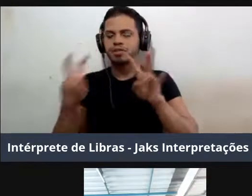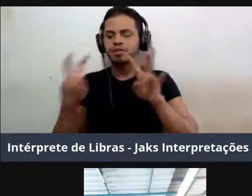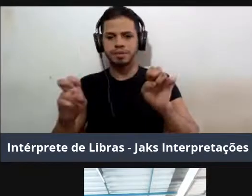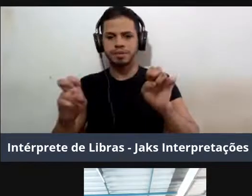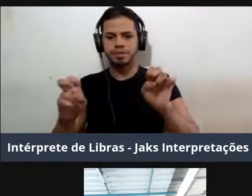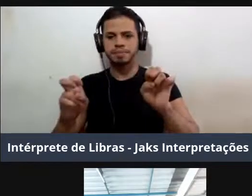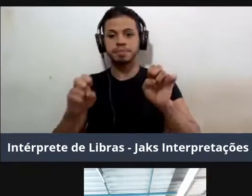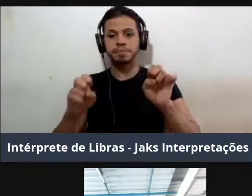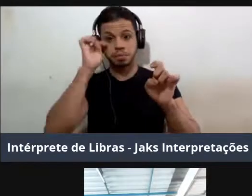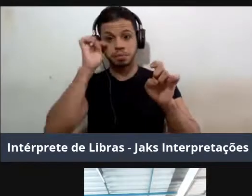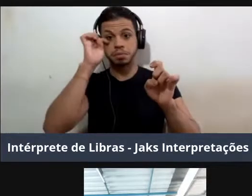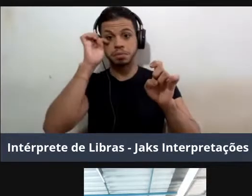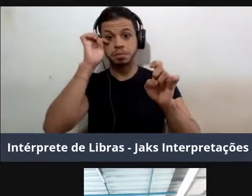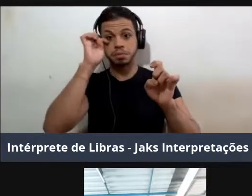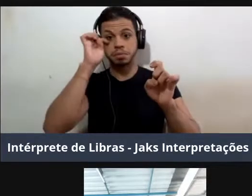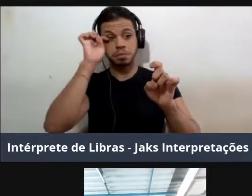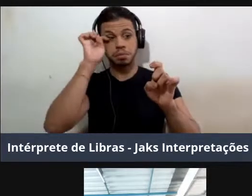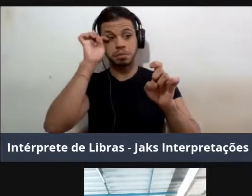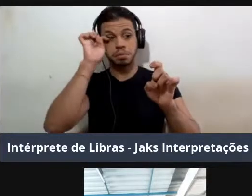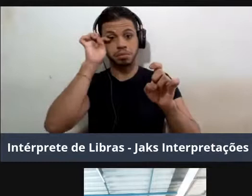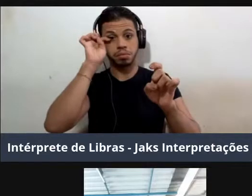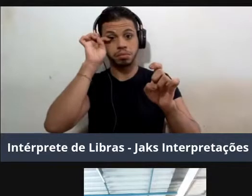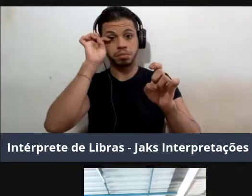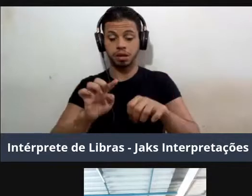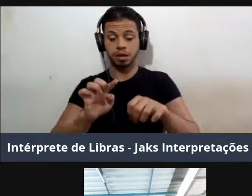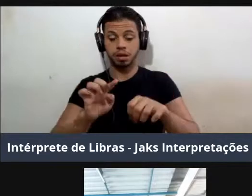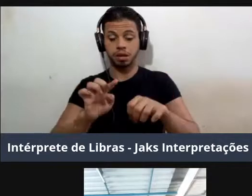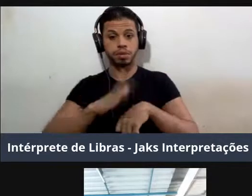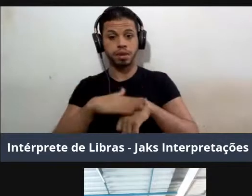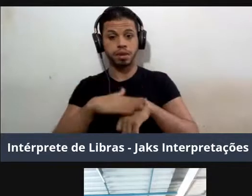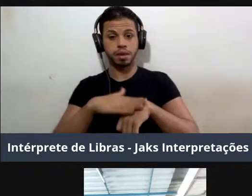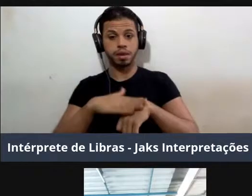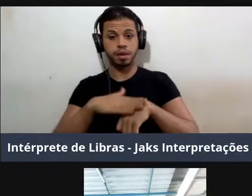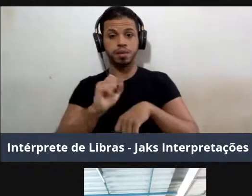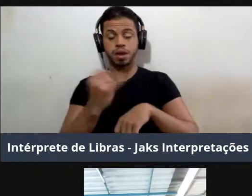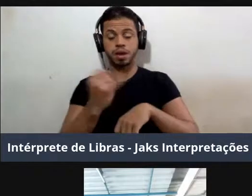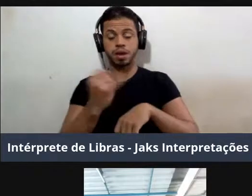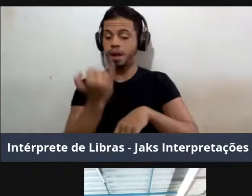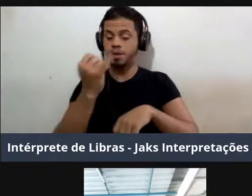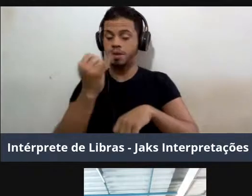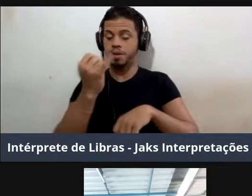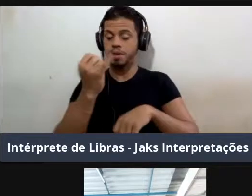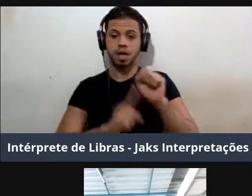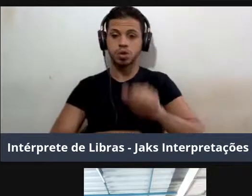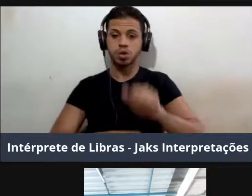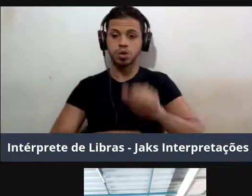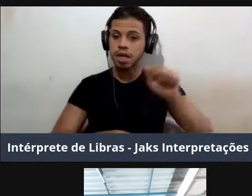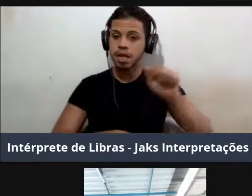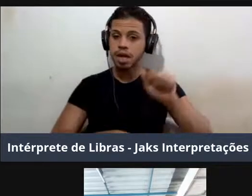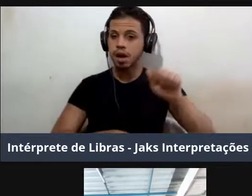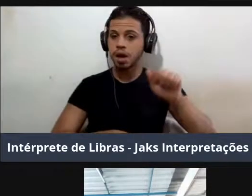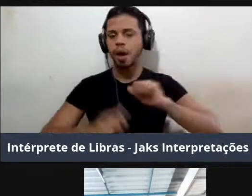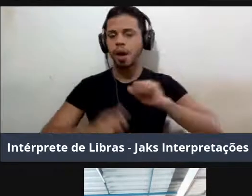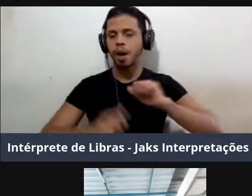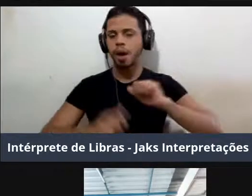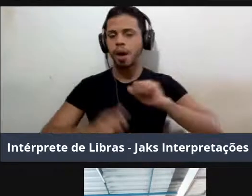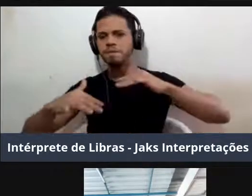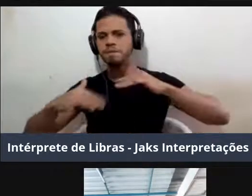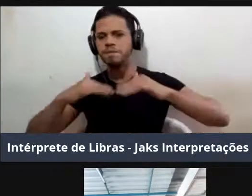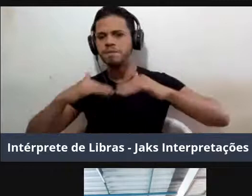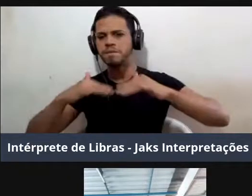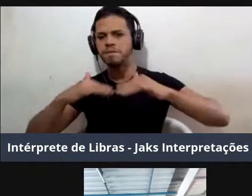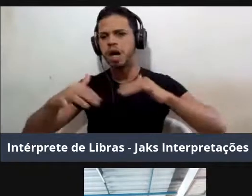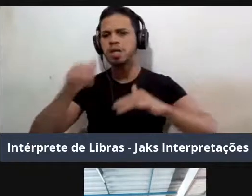a importância de uma associação, que era um movimento que é onde as mulheres ficavam organizadas e facilitava mais um pouco